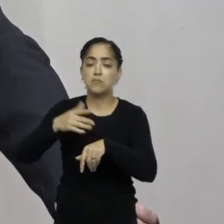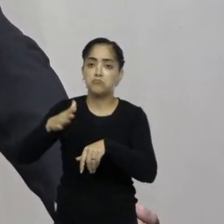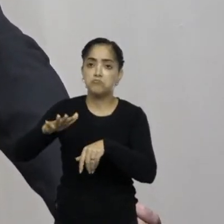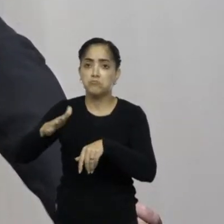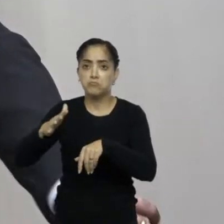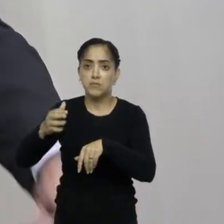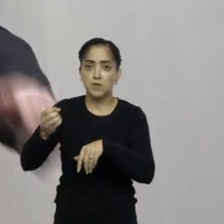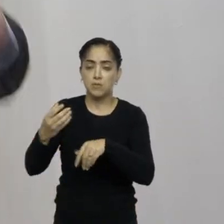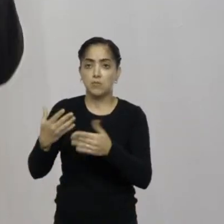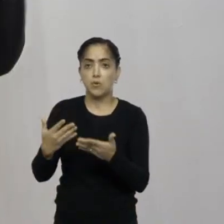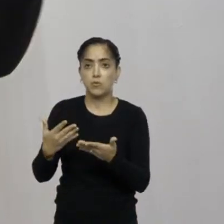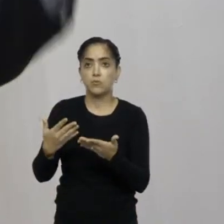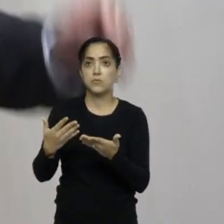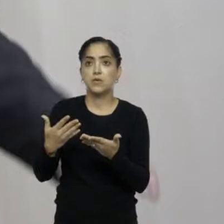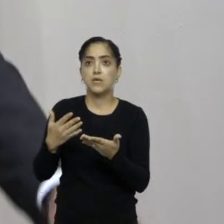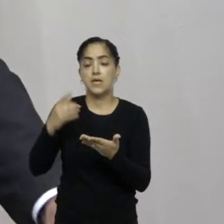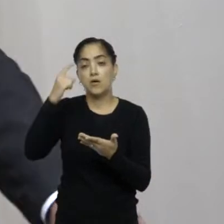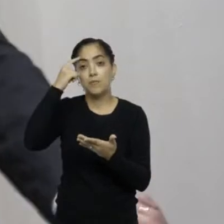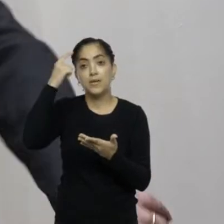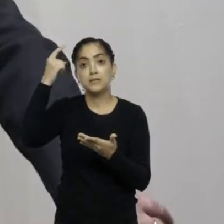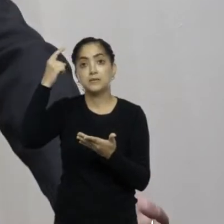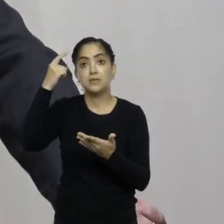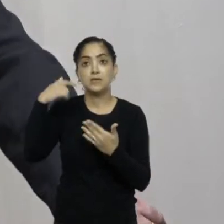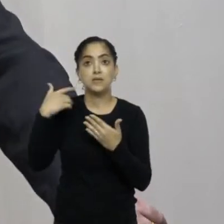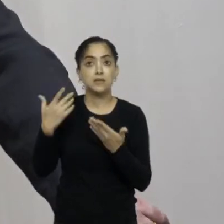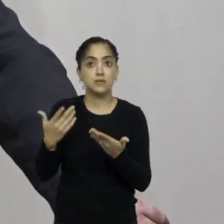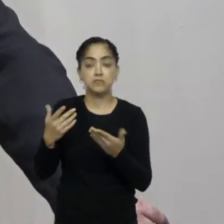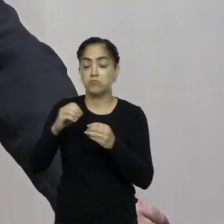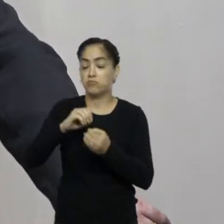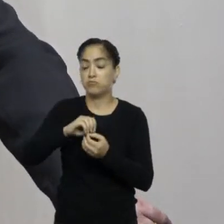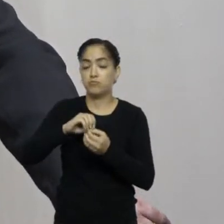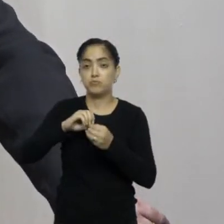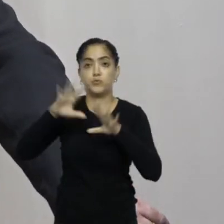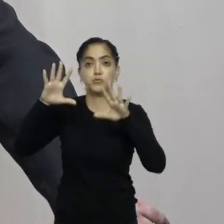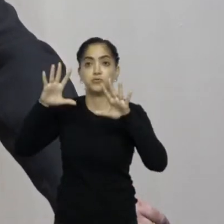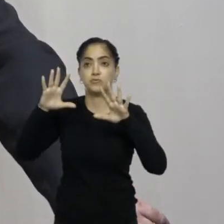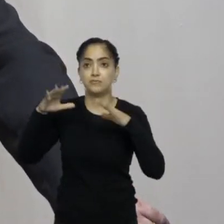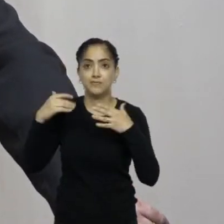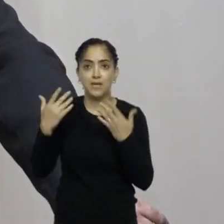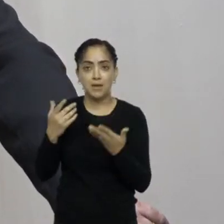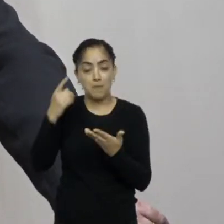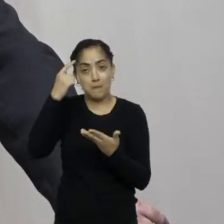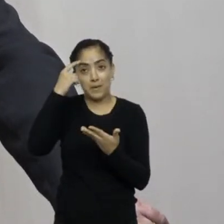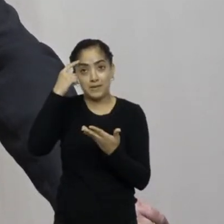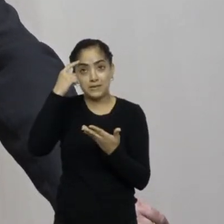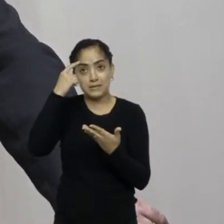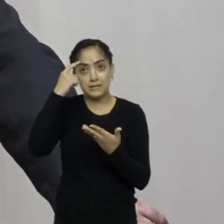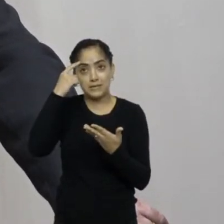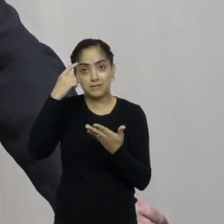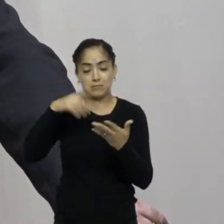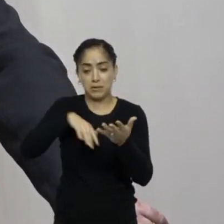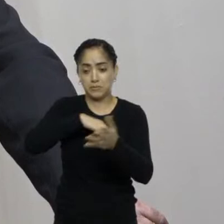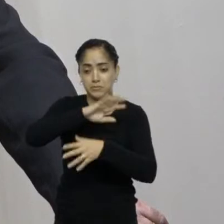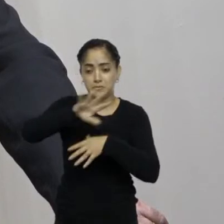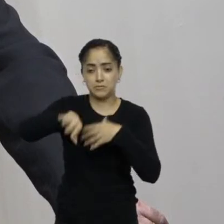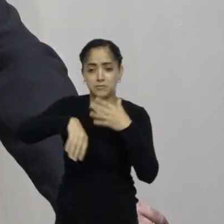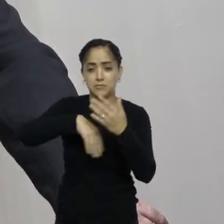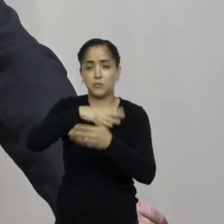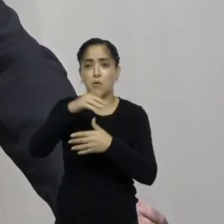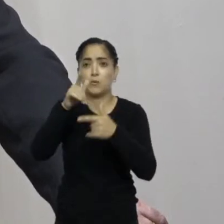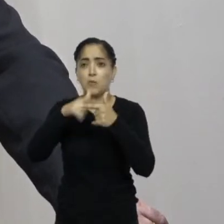até imaginei que aquilo fosse um milagre diante do caos